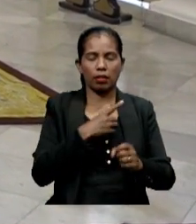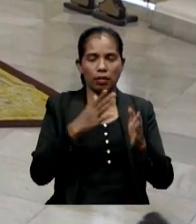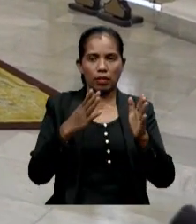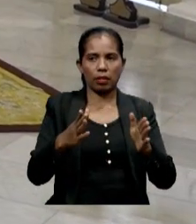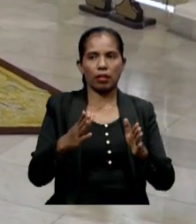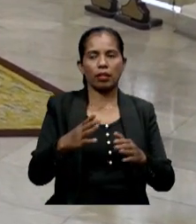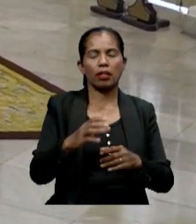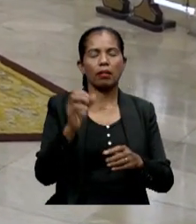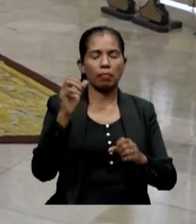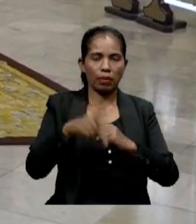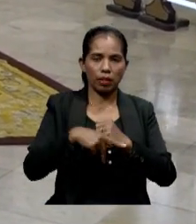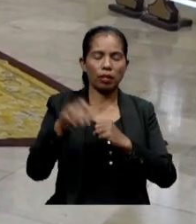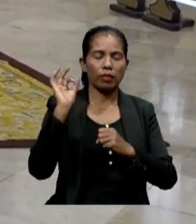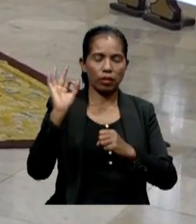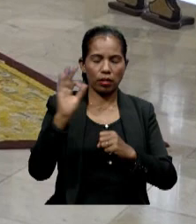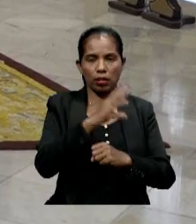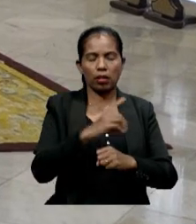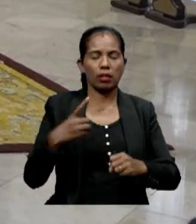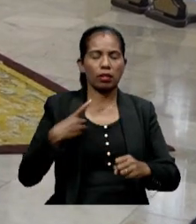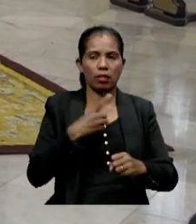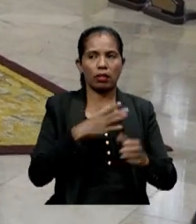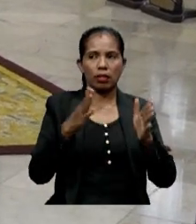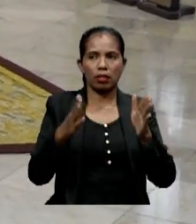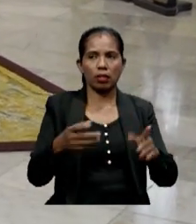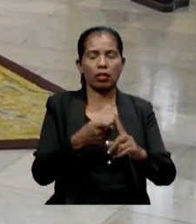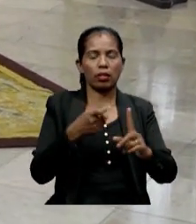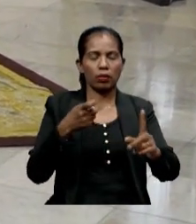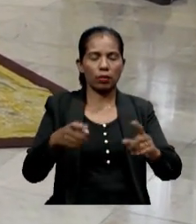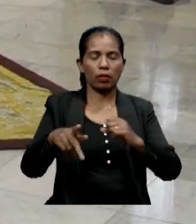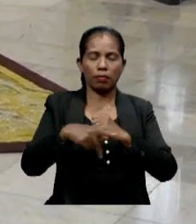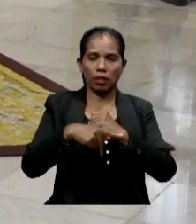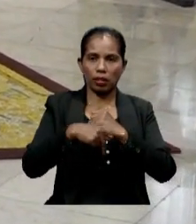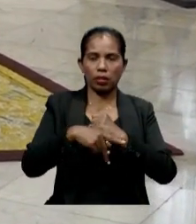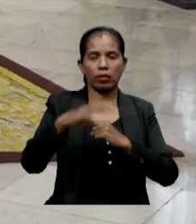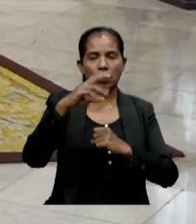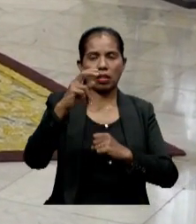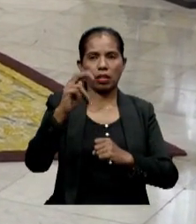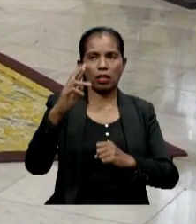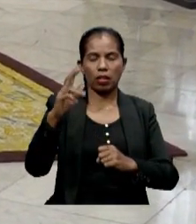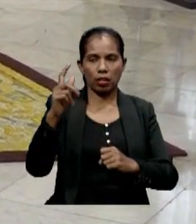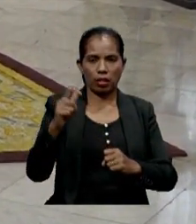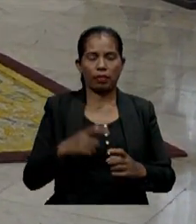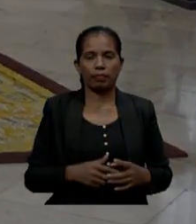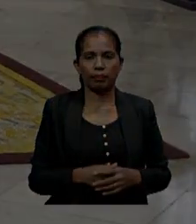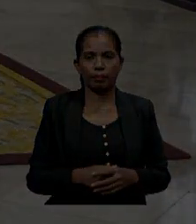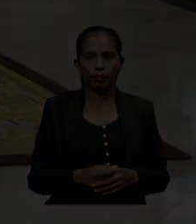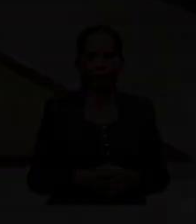husi bancada Fretling, no deputado Patrocínio Fernandes, husi bancada Senarde. Bem-vinda, Simenes, GMN.